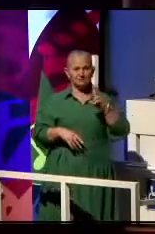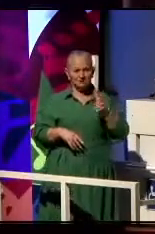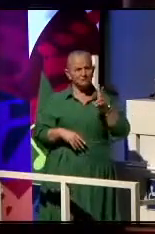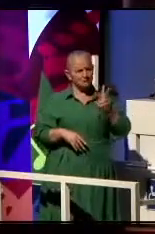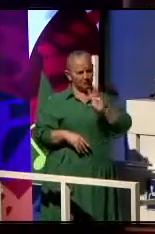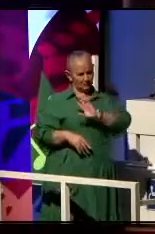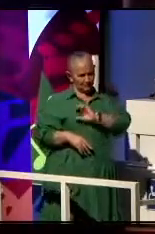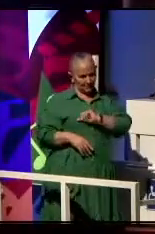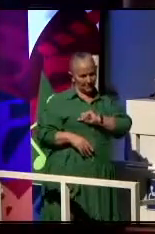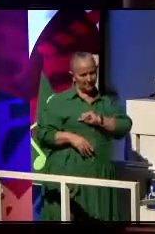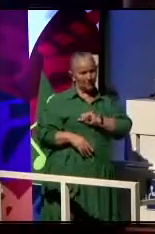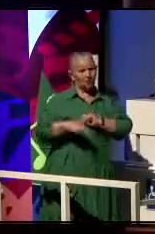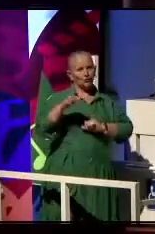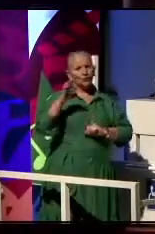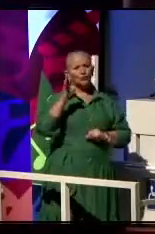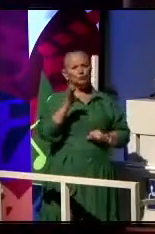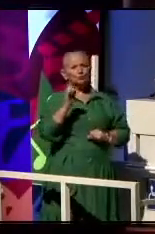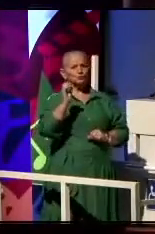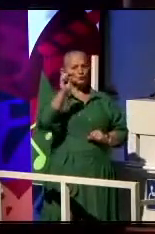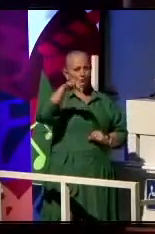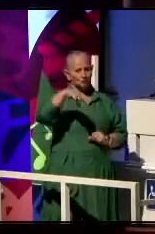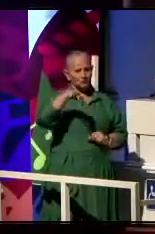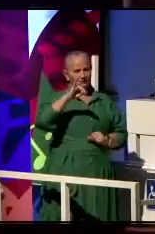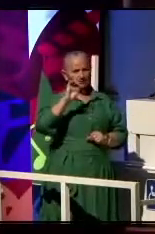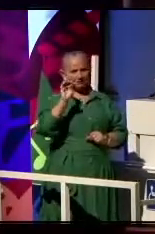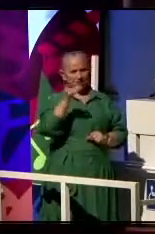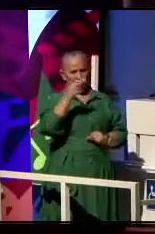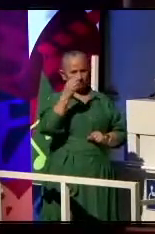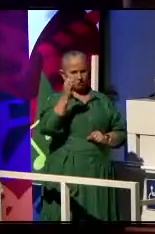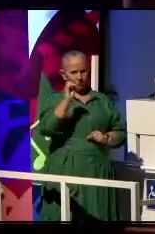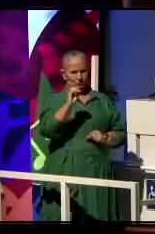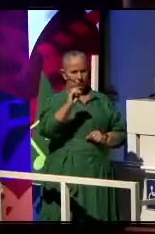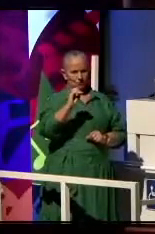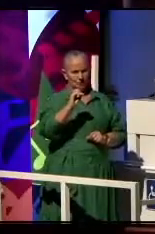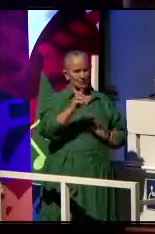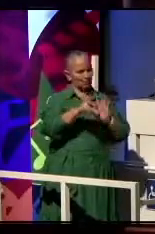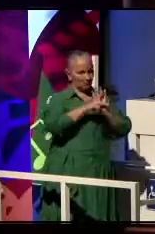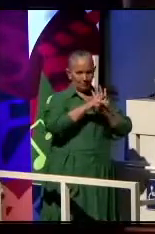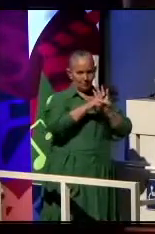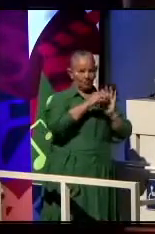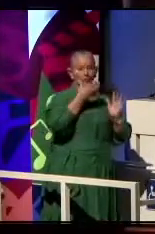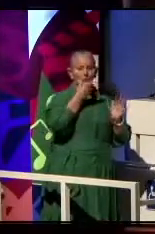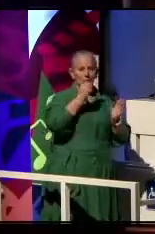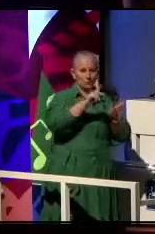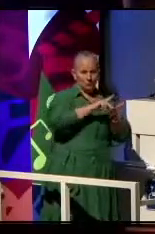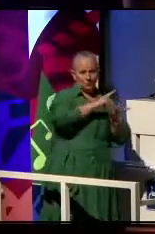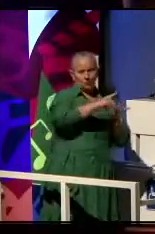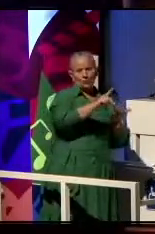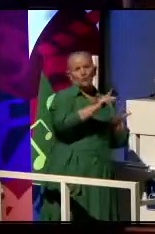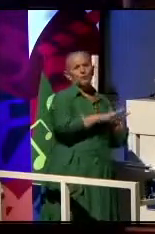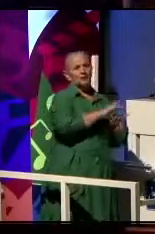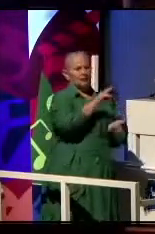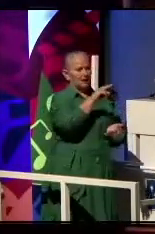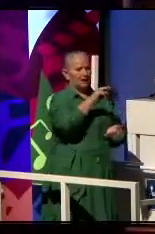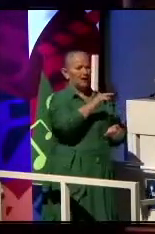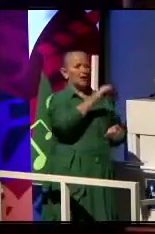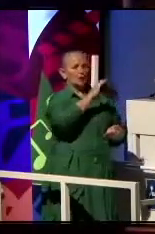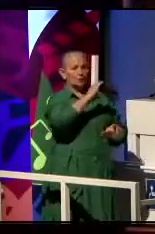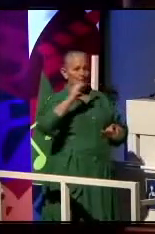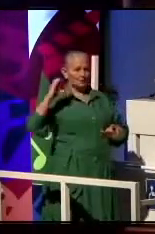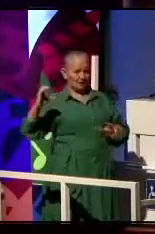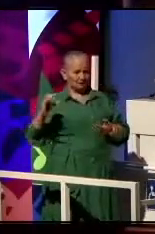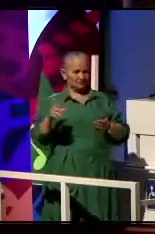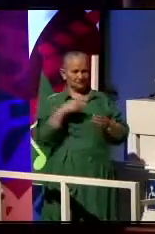com o Toninho Horta, porque eu era cunhado dele, não tinha outro jeito, né? Eu tinha que, enfim, eu tinha, mas eu toquei um